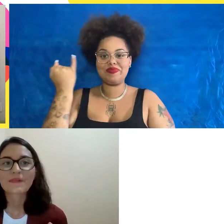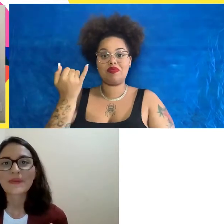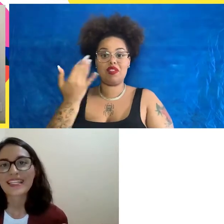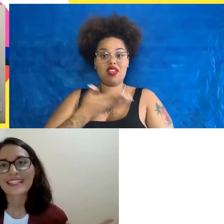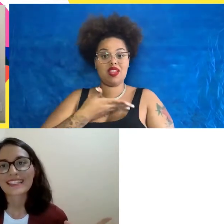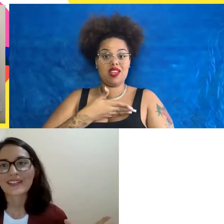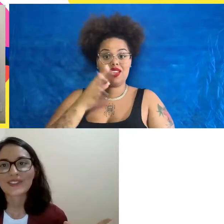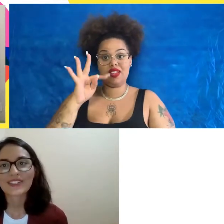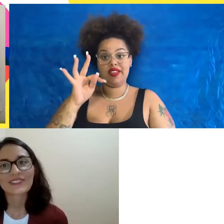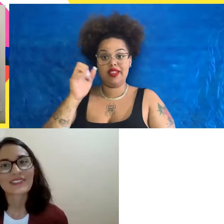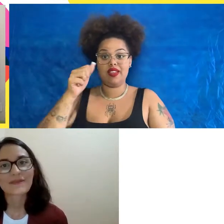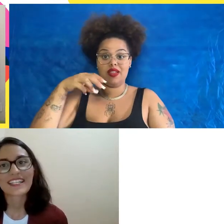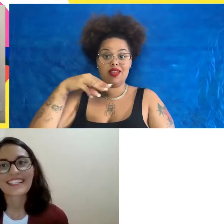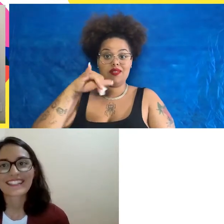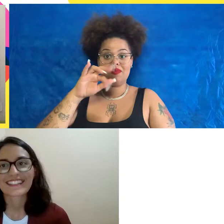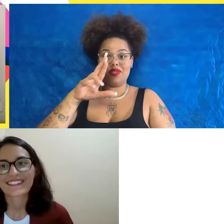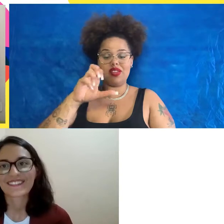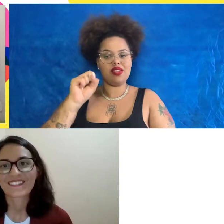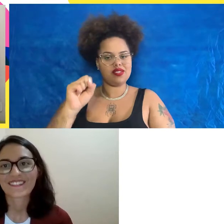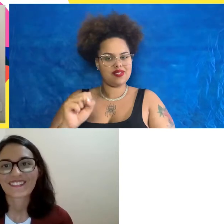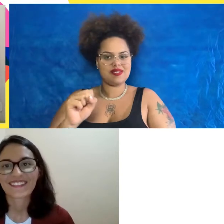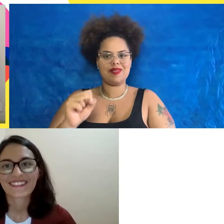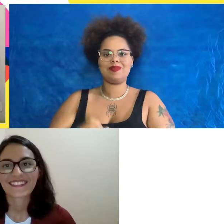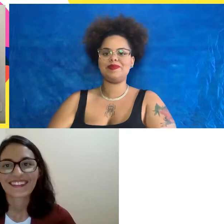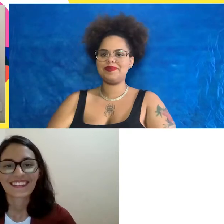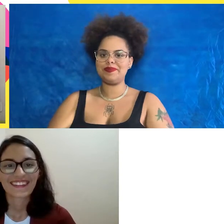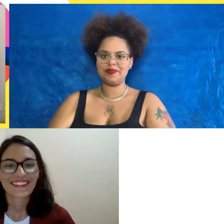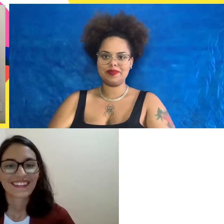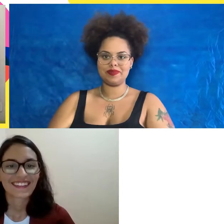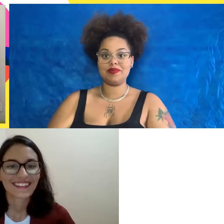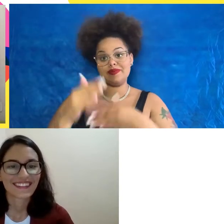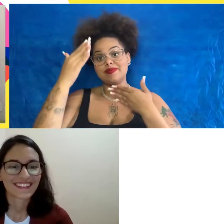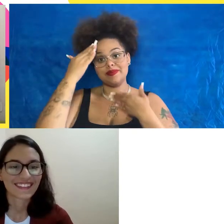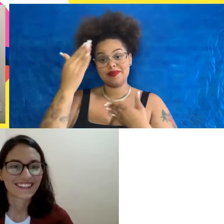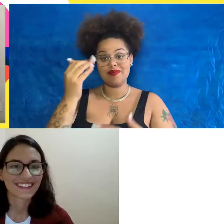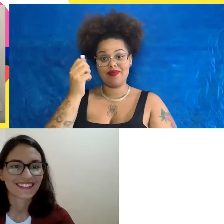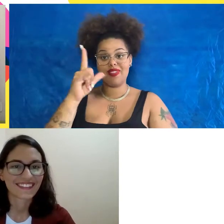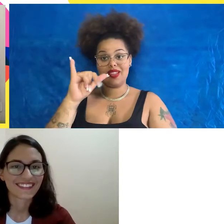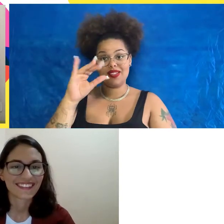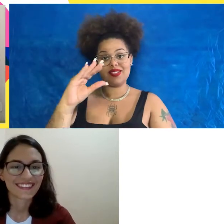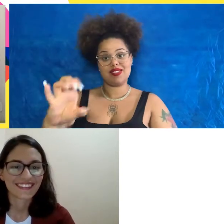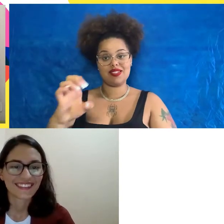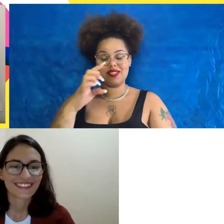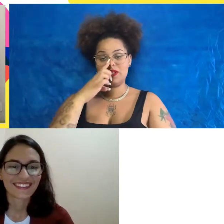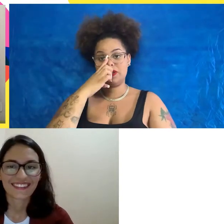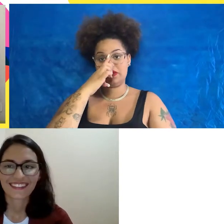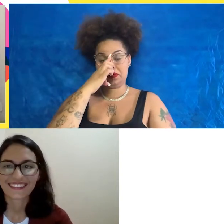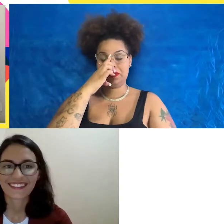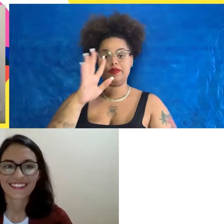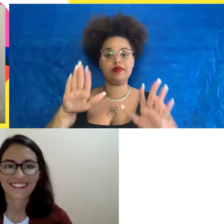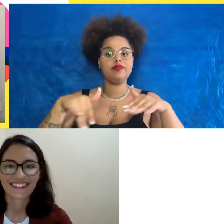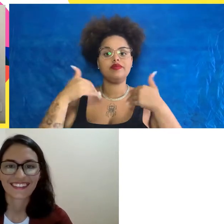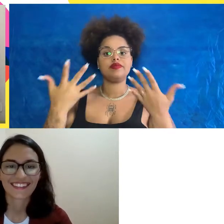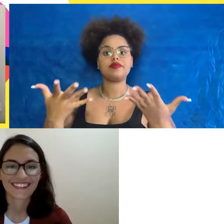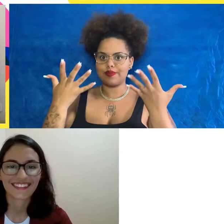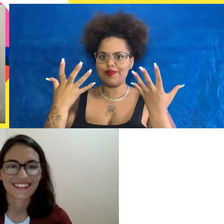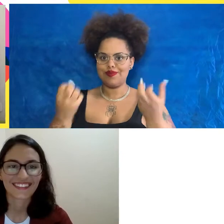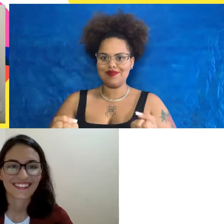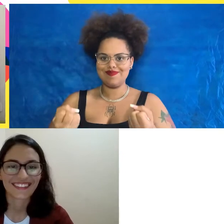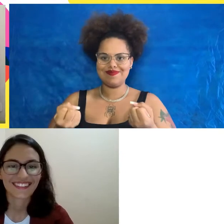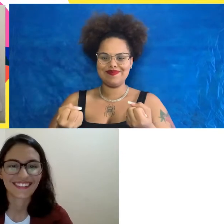querida Tamires. Está contigo, Tamires? Beleza, obrigada, Alice. Então, vamos lá,